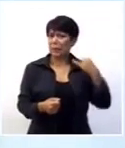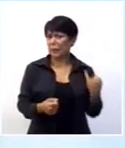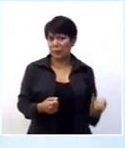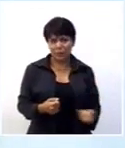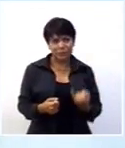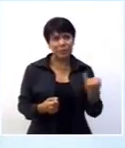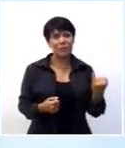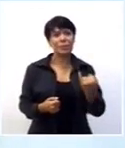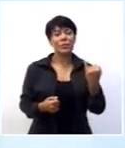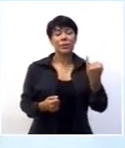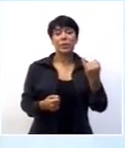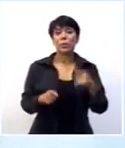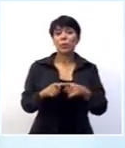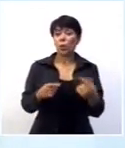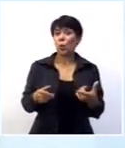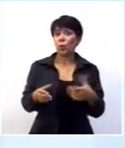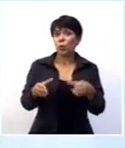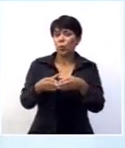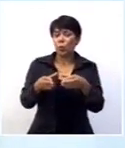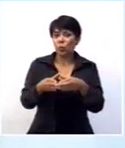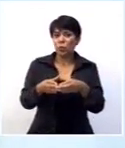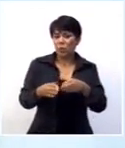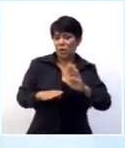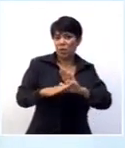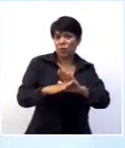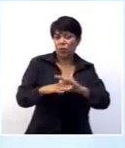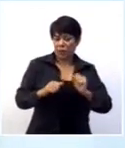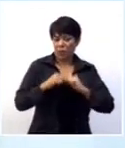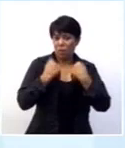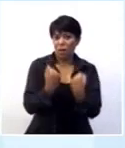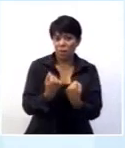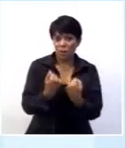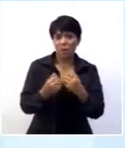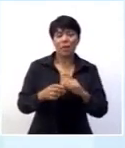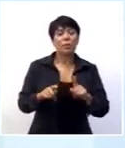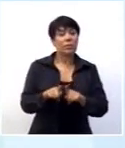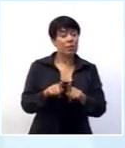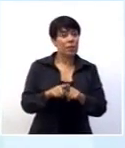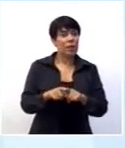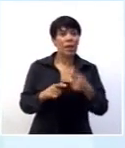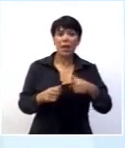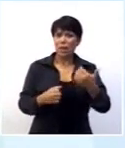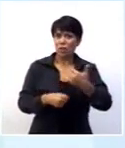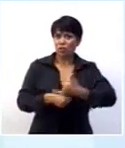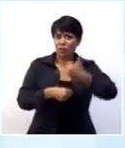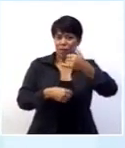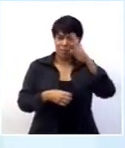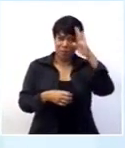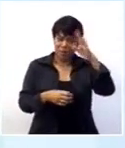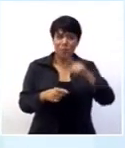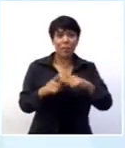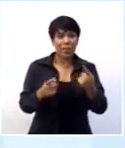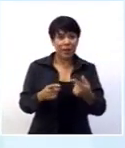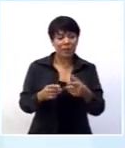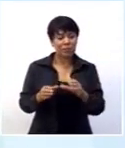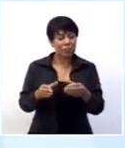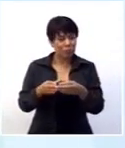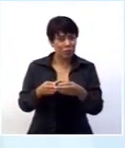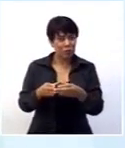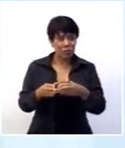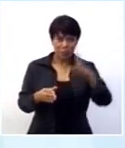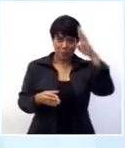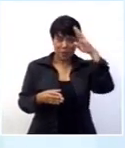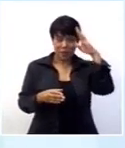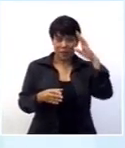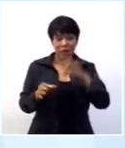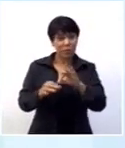né? Eles vão ser o braço armado desse faraó. O faraó vai ser o chefe militar supremo. Esses militares, normalmente, vão estar